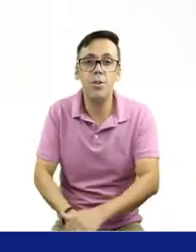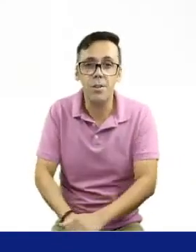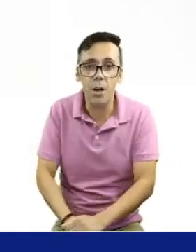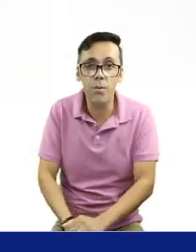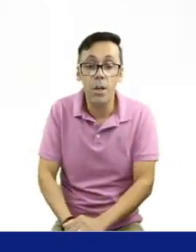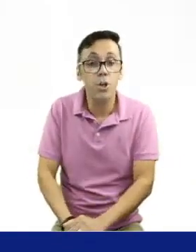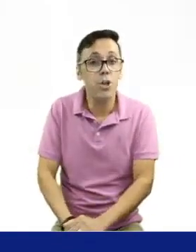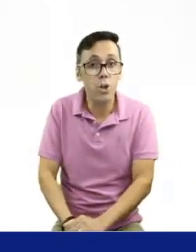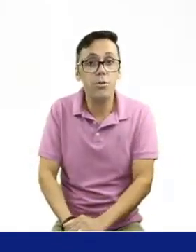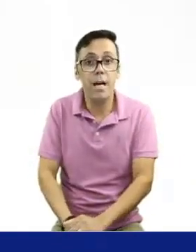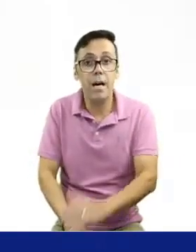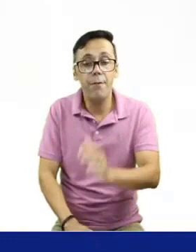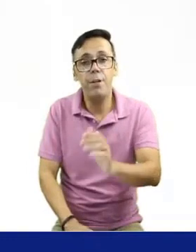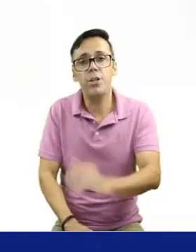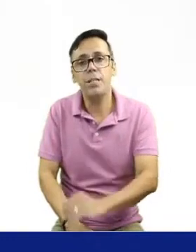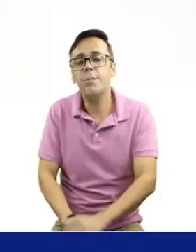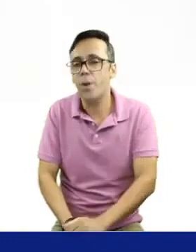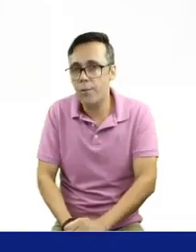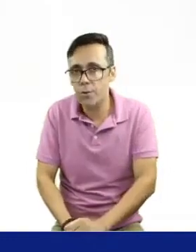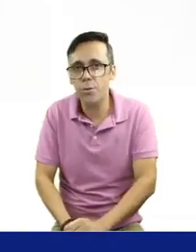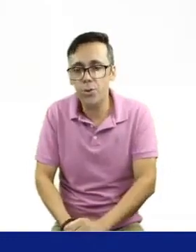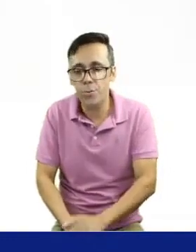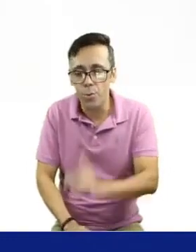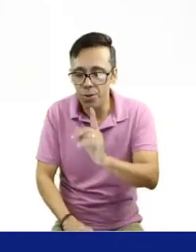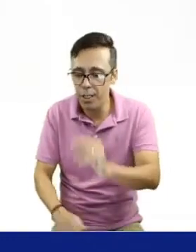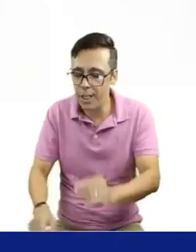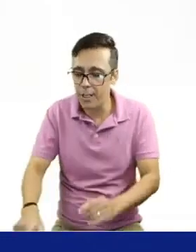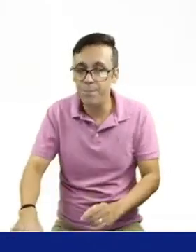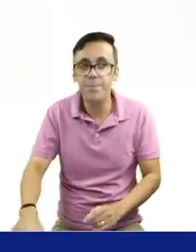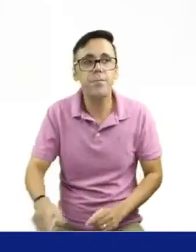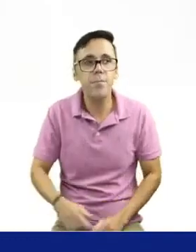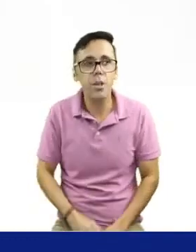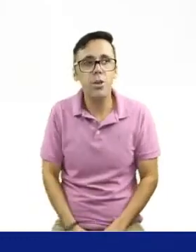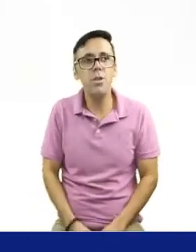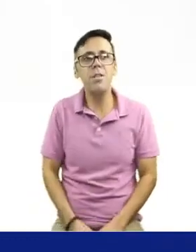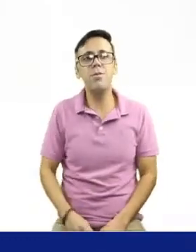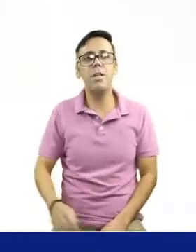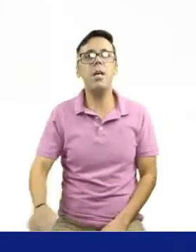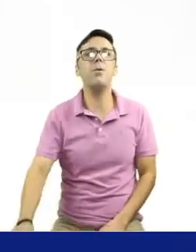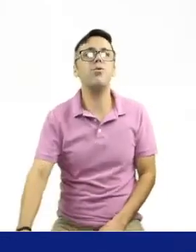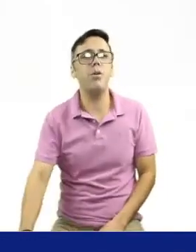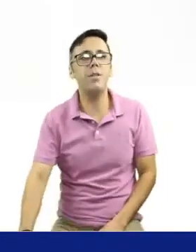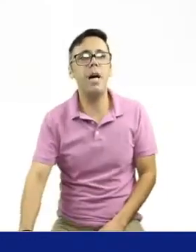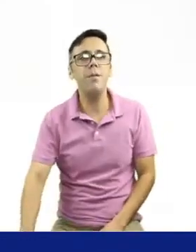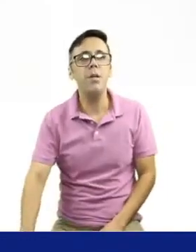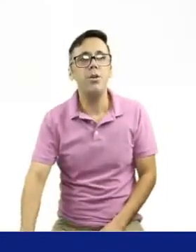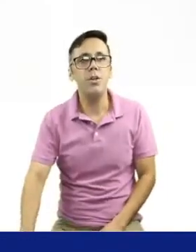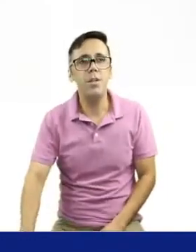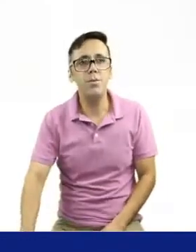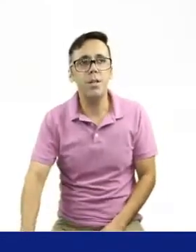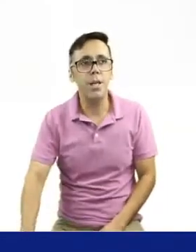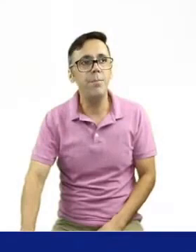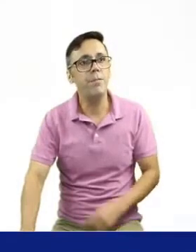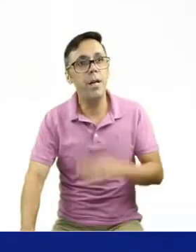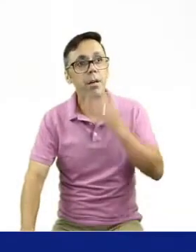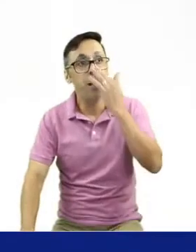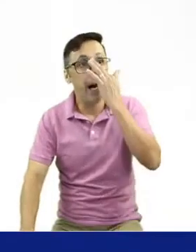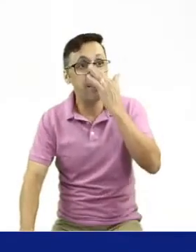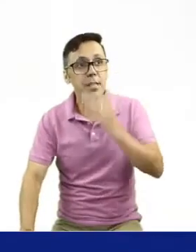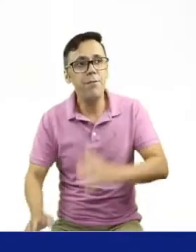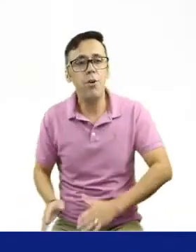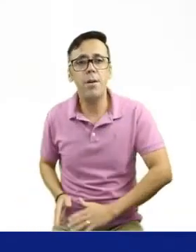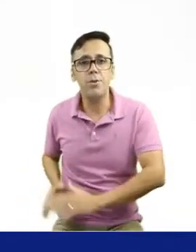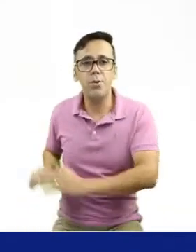dá para você ser direção te ajudar a fechar essa prova de concurso público Se Liga Aí ó E aí pessoal tá nós temos aqui